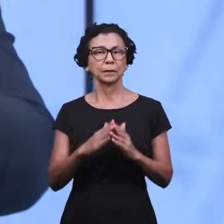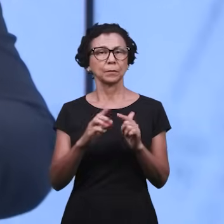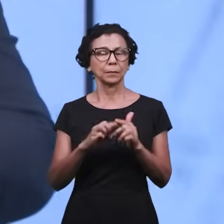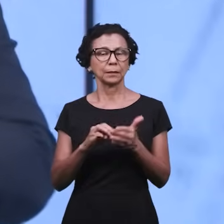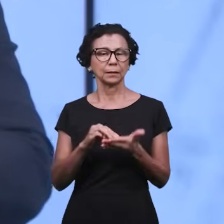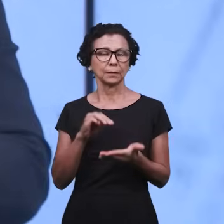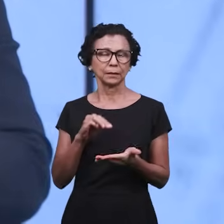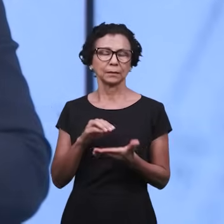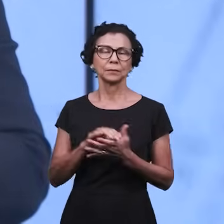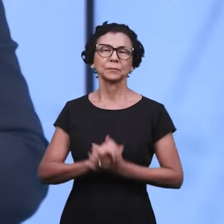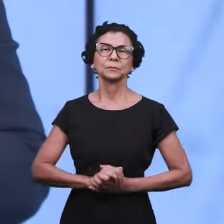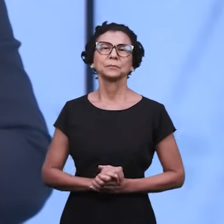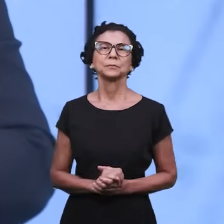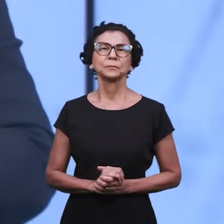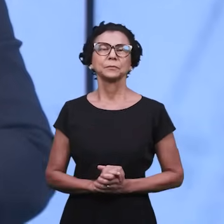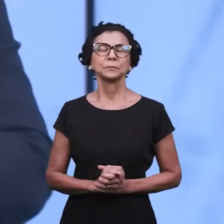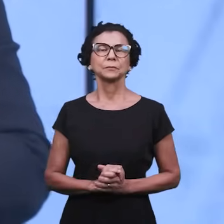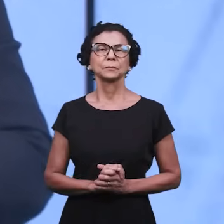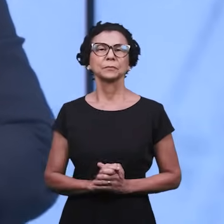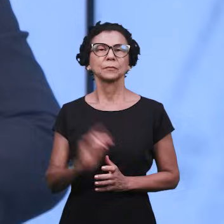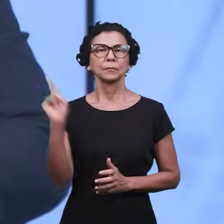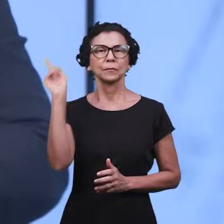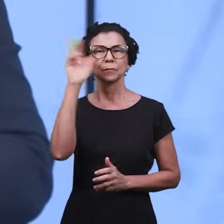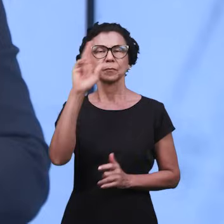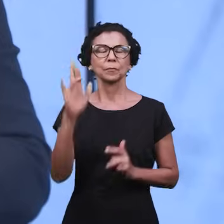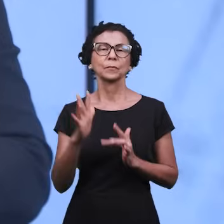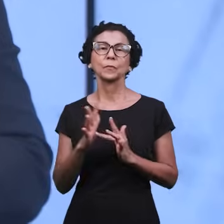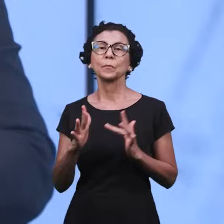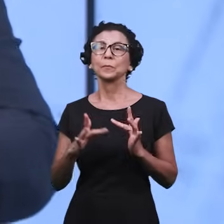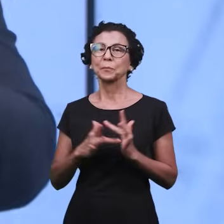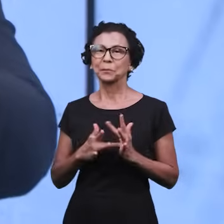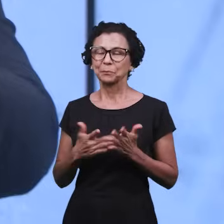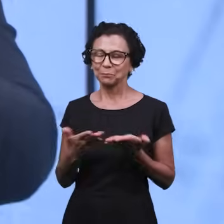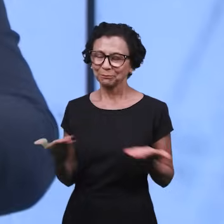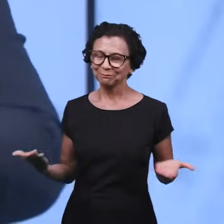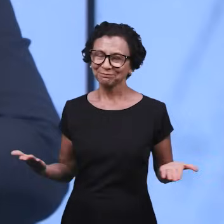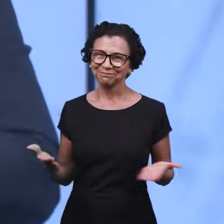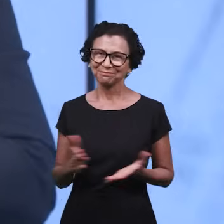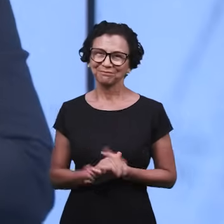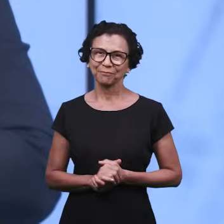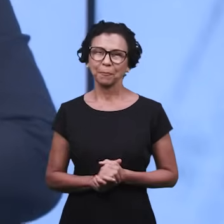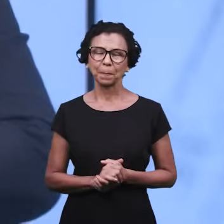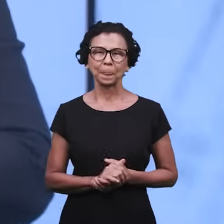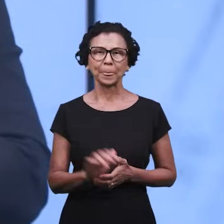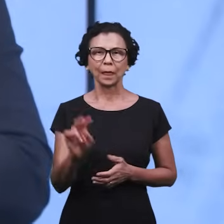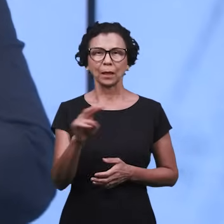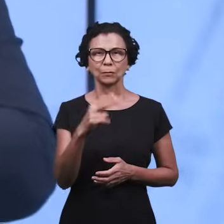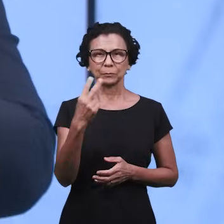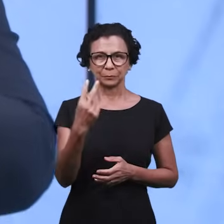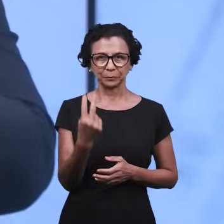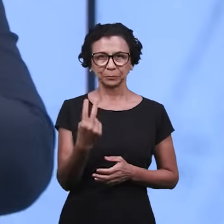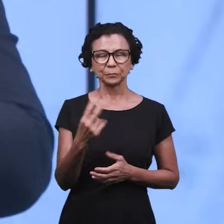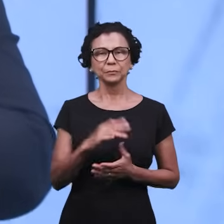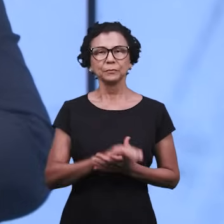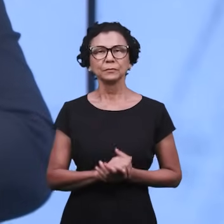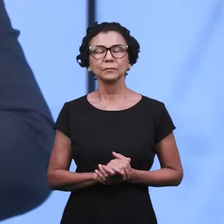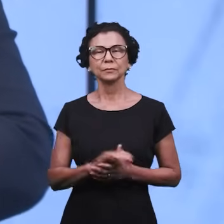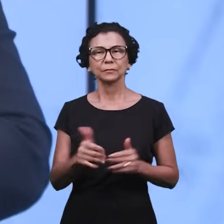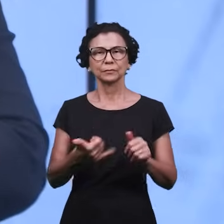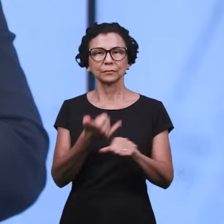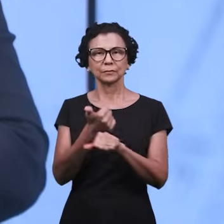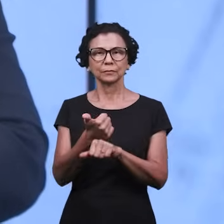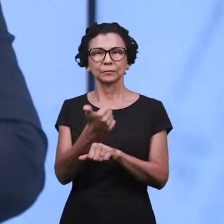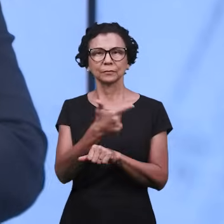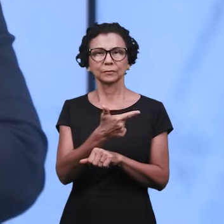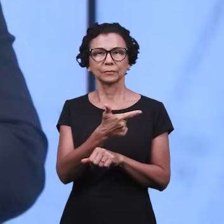queremos cumprimentar a todos com a paz do Senhor Jesus. A você que está nos assistindo, pelo canal